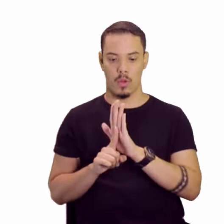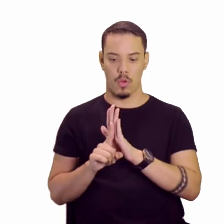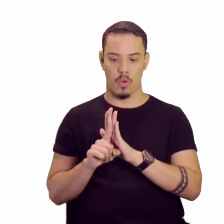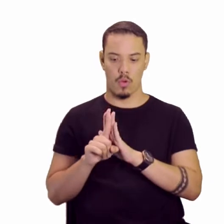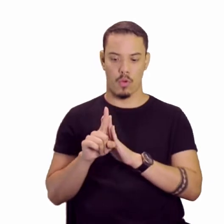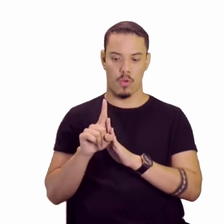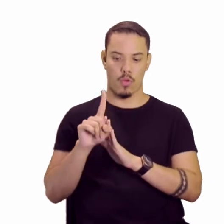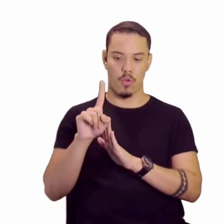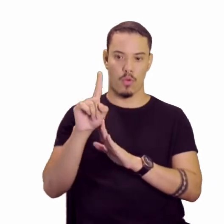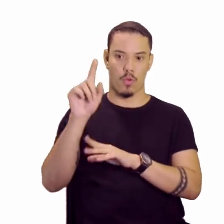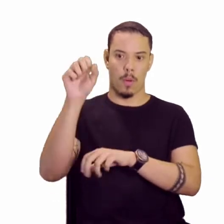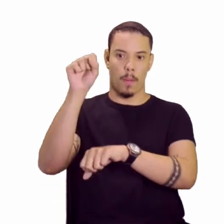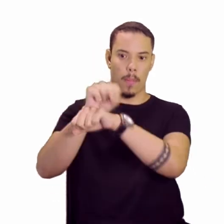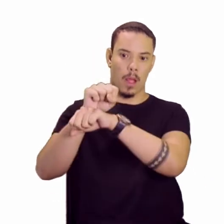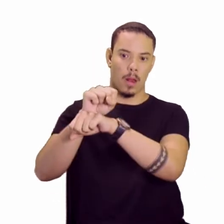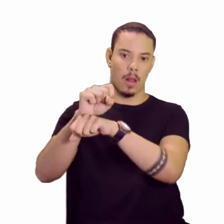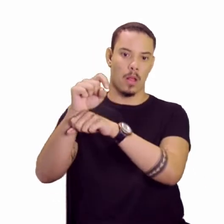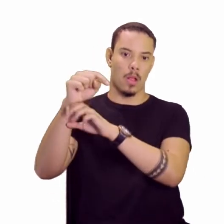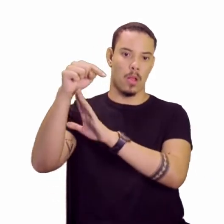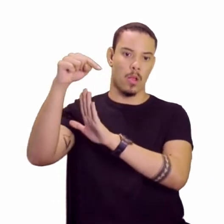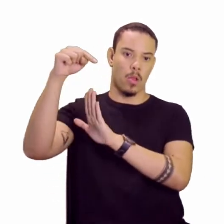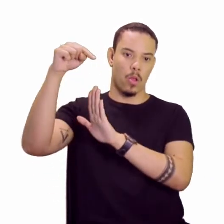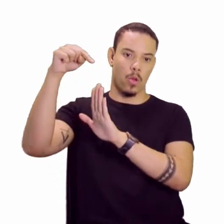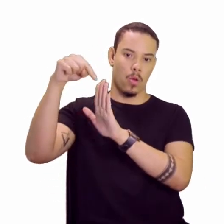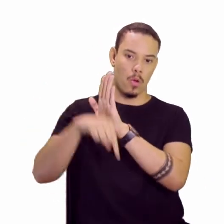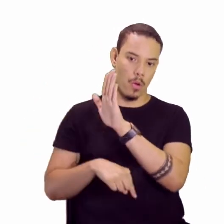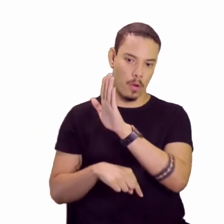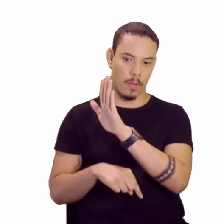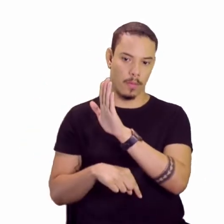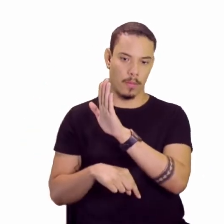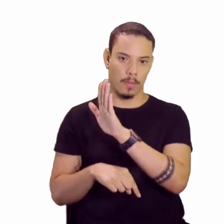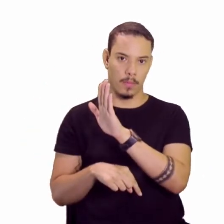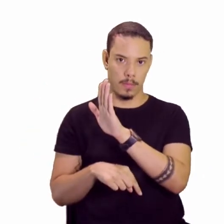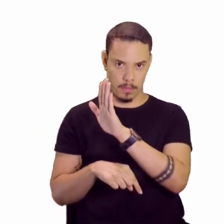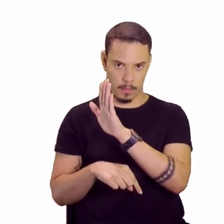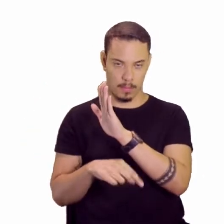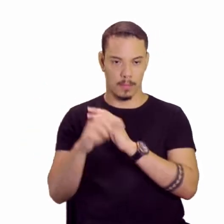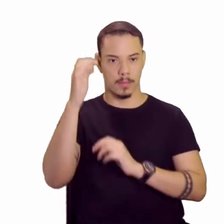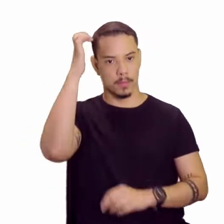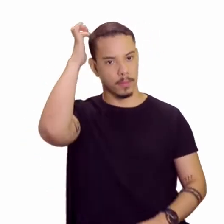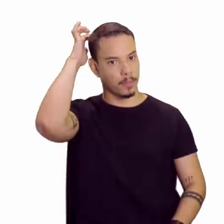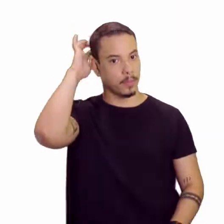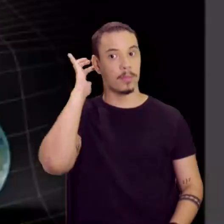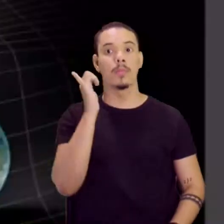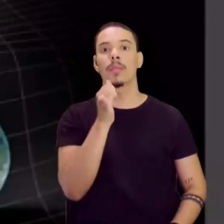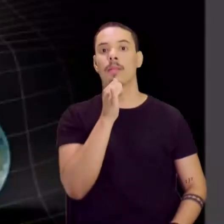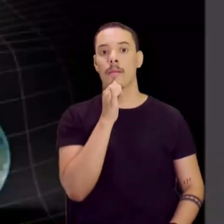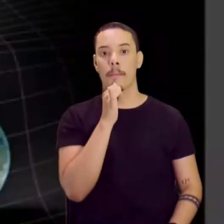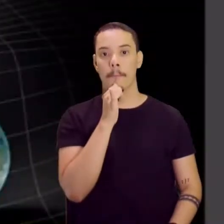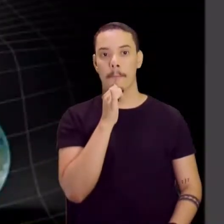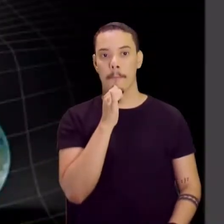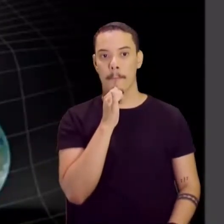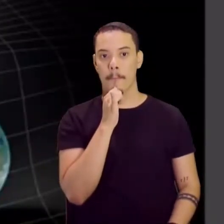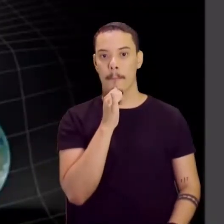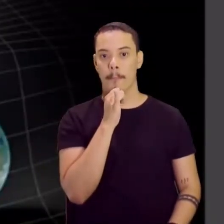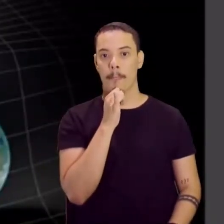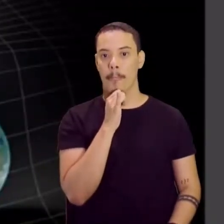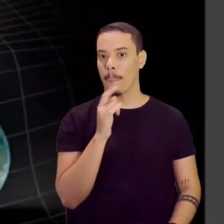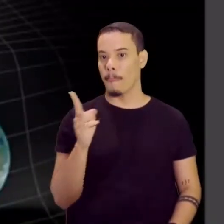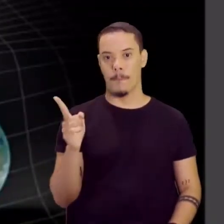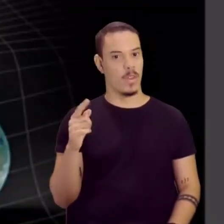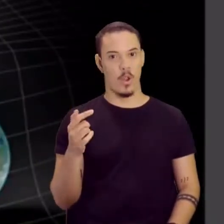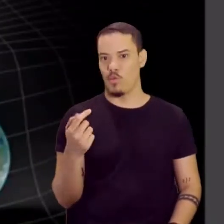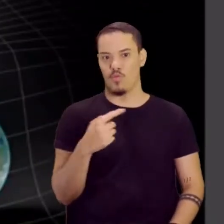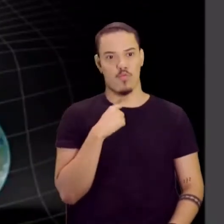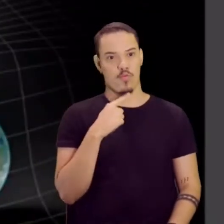e depois, quando voltar, que ele é acelerado. Mas se você tiver aqui, olha só, pessoal, se liga aqui. Ó, aqui, eu não vou